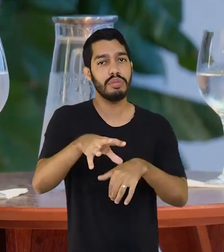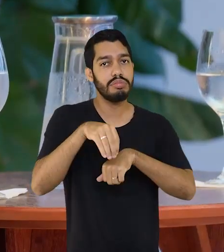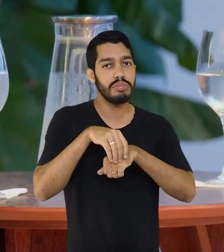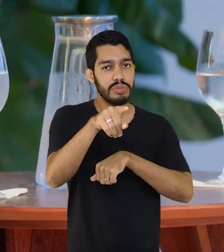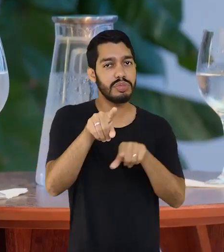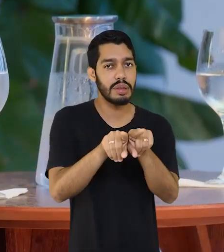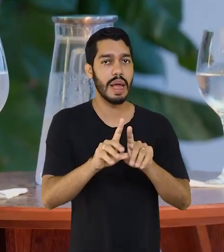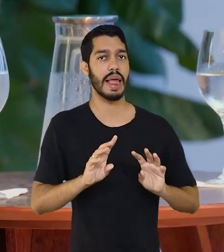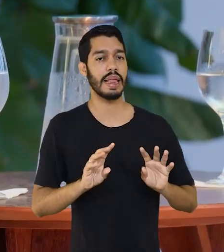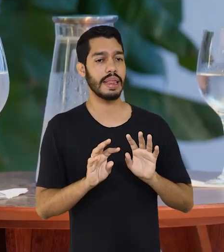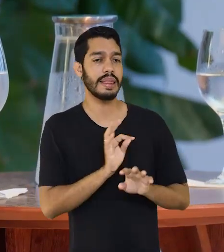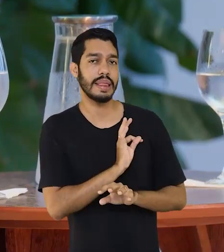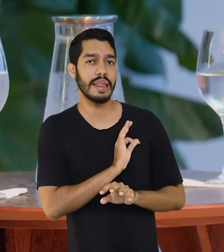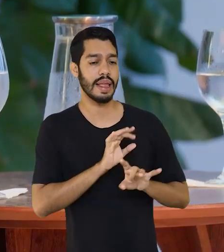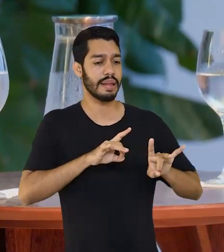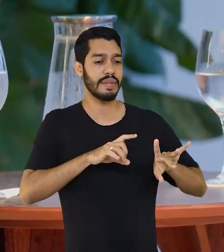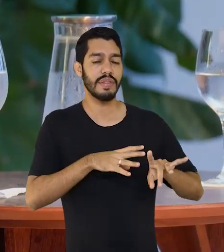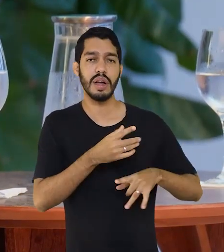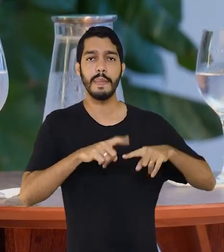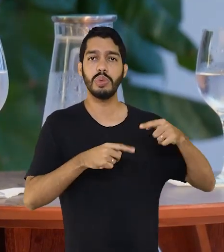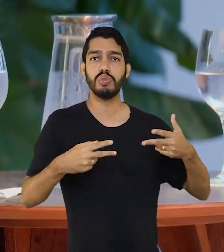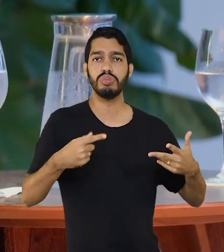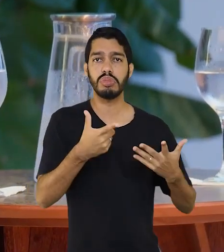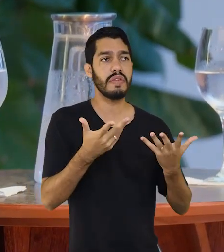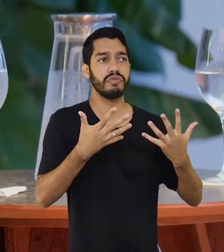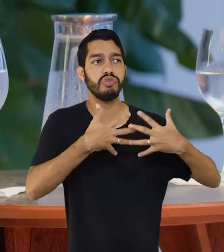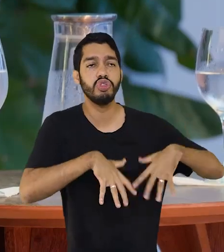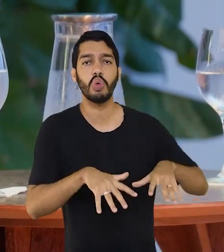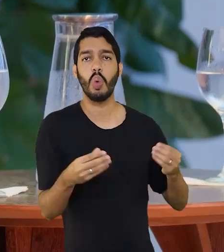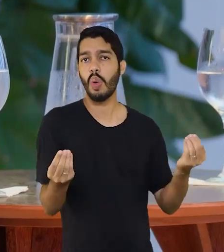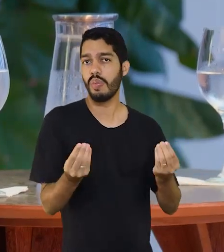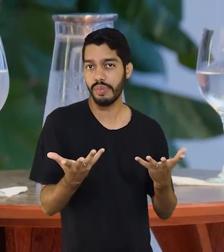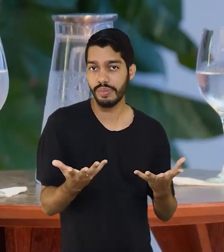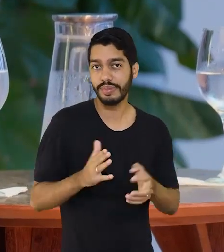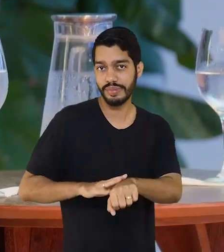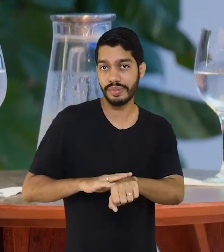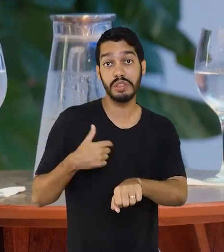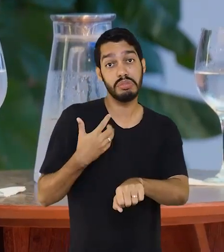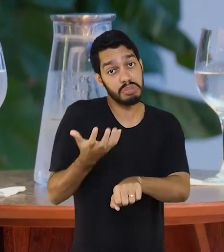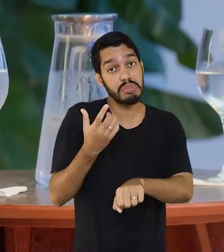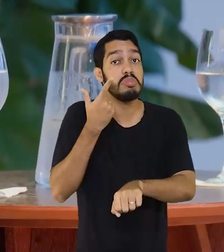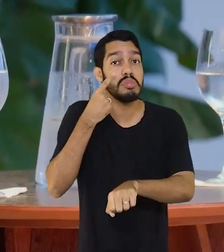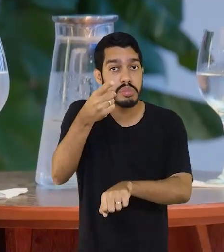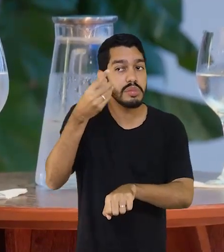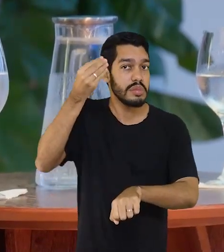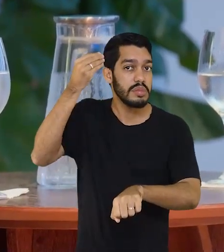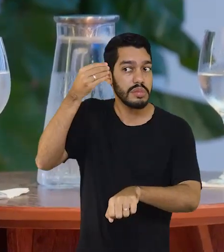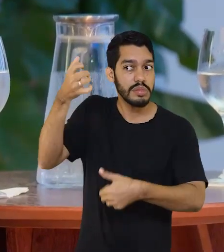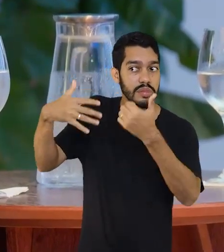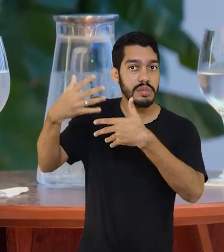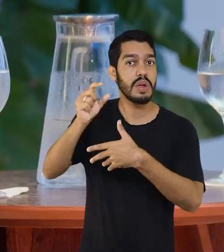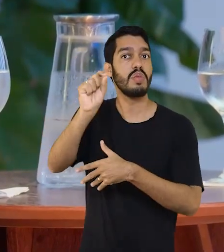você mostrar um pouco da parte técnica de como que o produto funciona, né? Então, num determinado momento, eu também queria ver cases, como